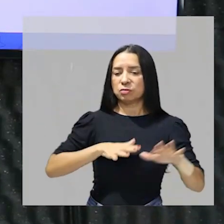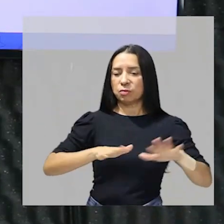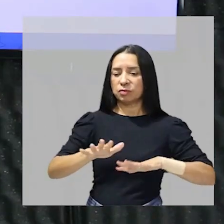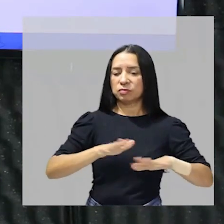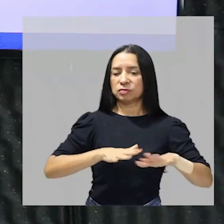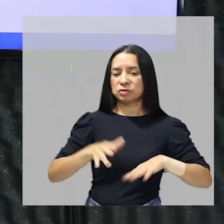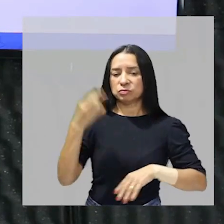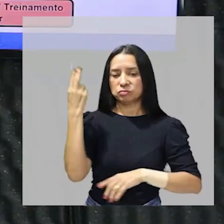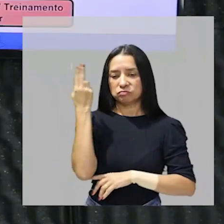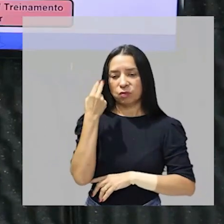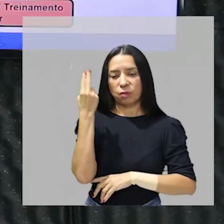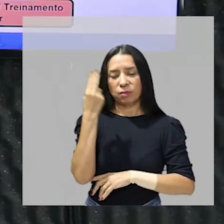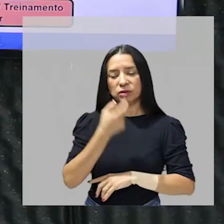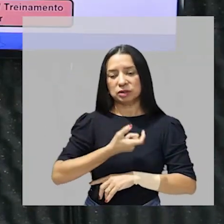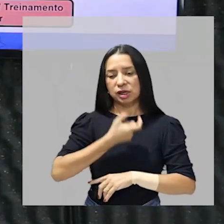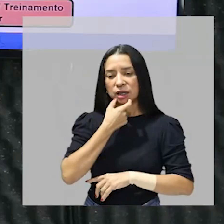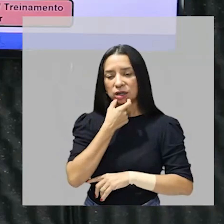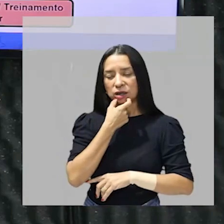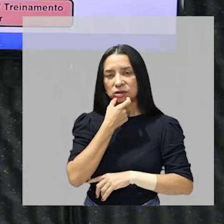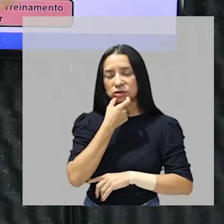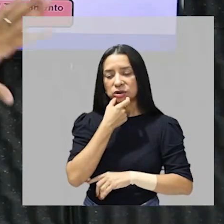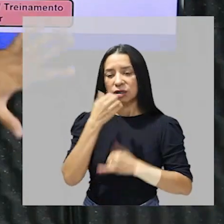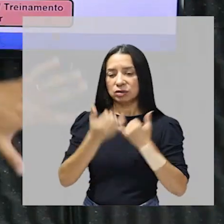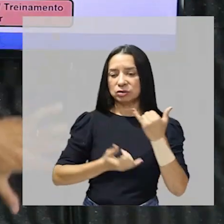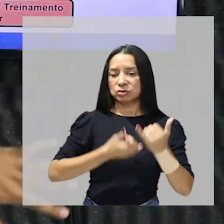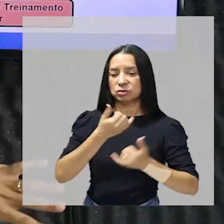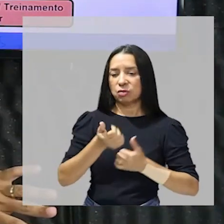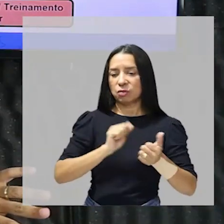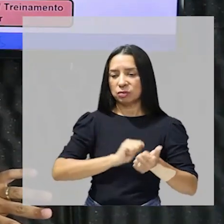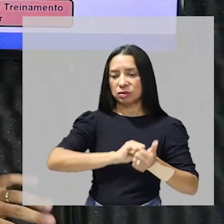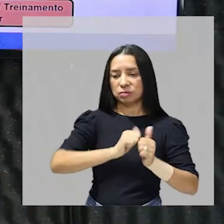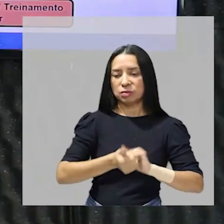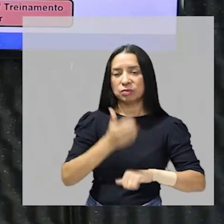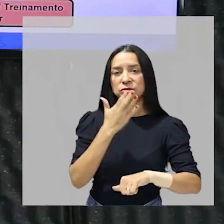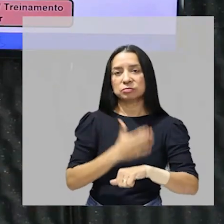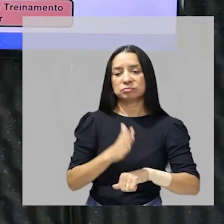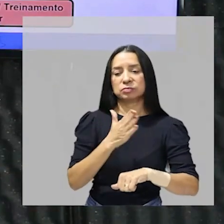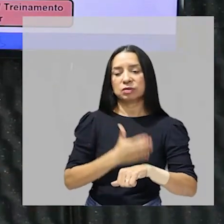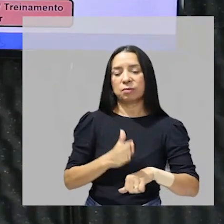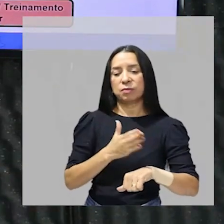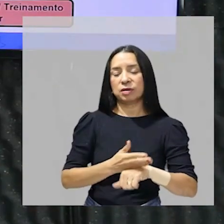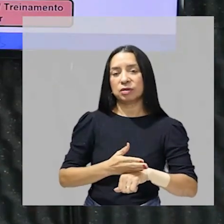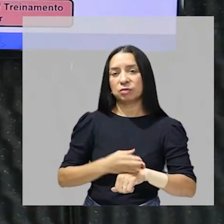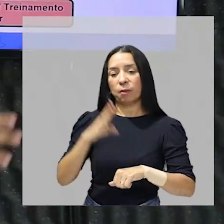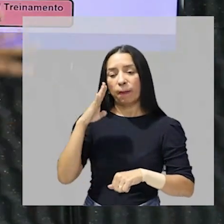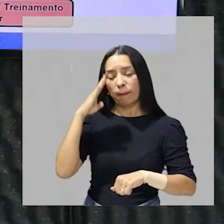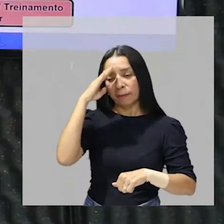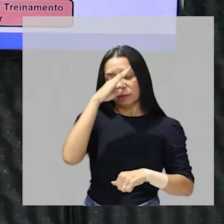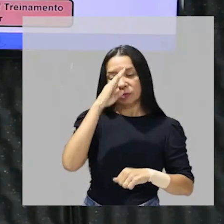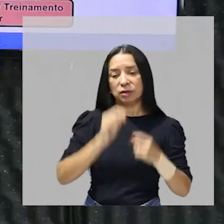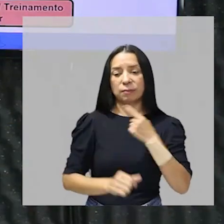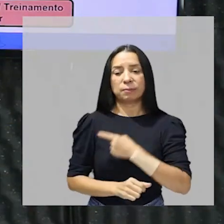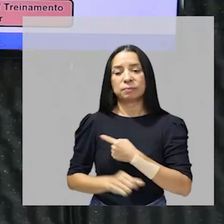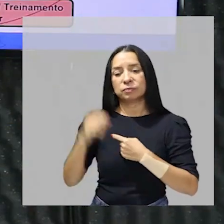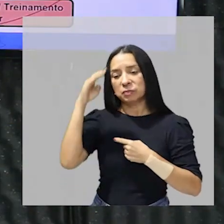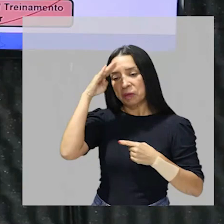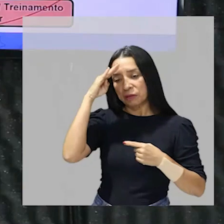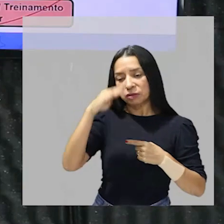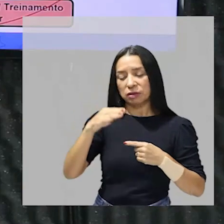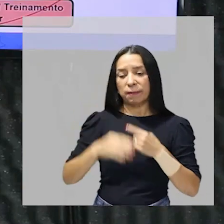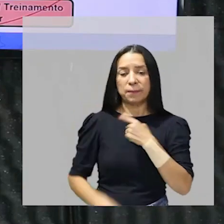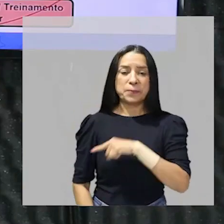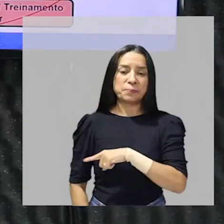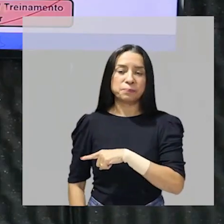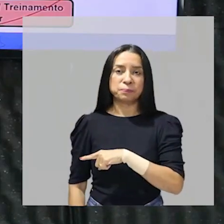movimentos naturais. A inglesa, jogos, esporte, treinamento militar. Tanto que dentro da história da educação física,